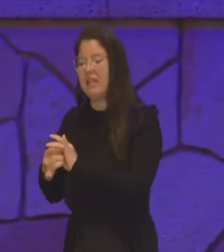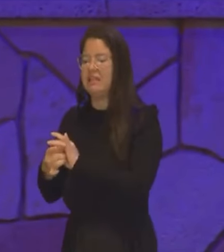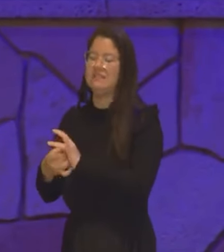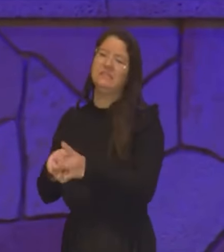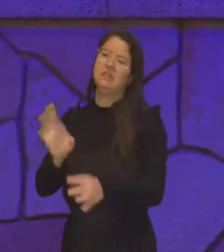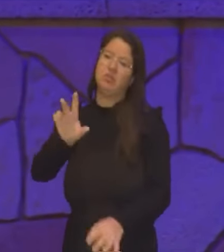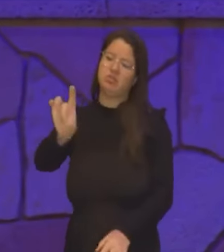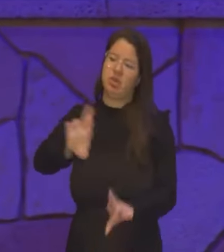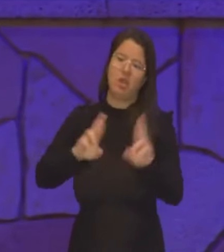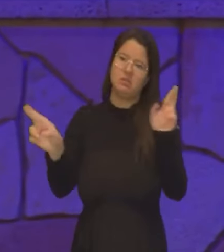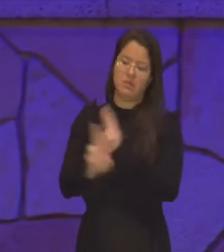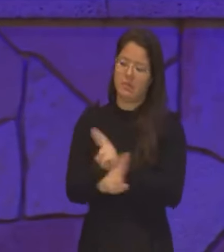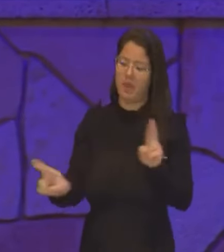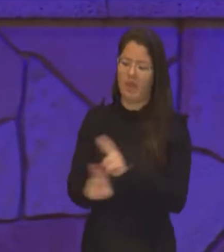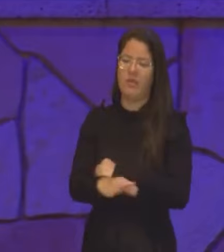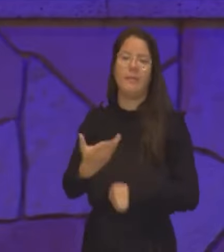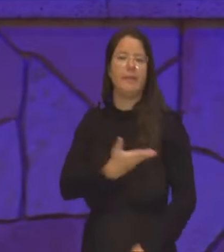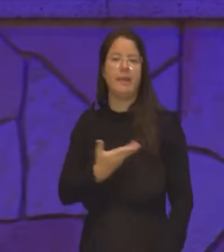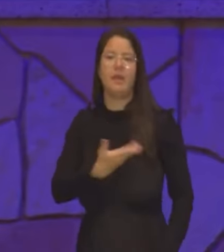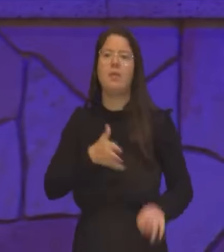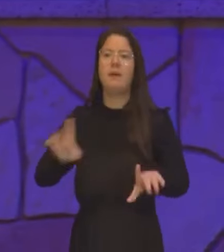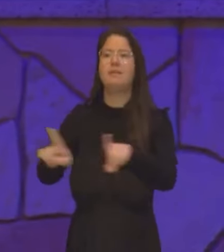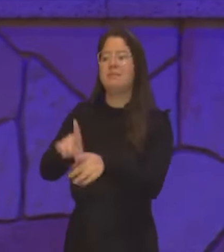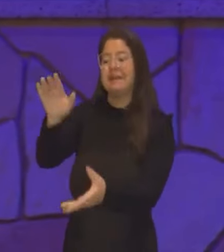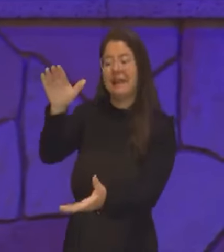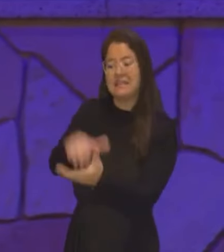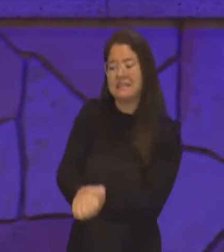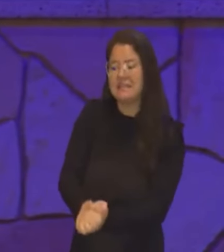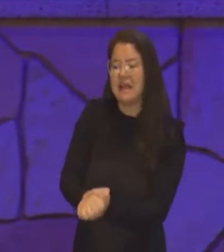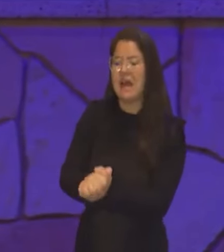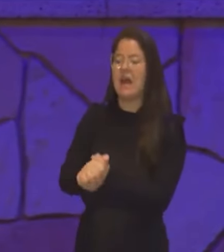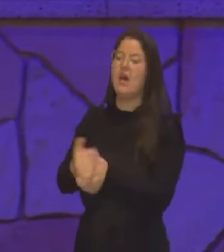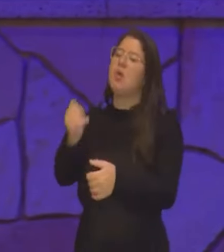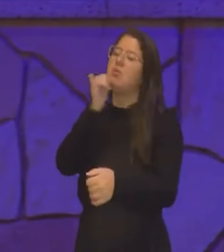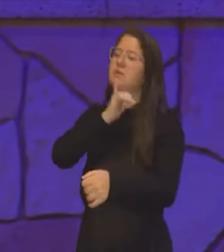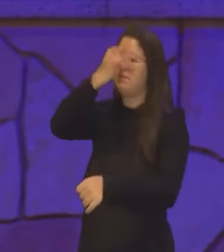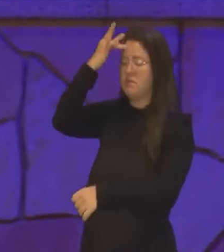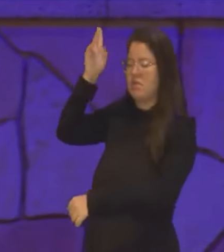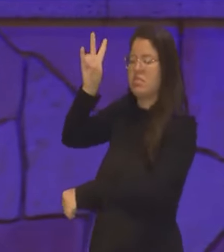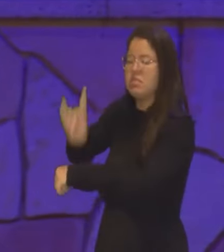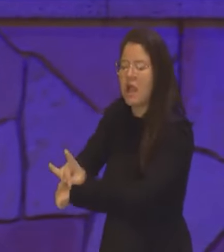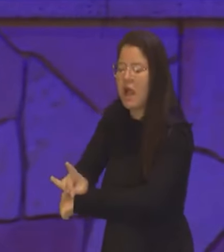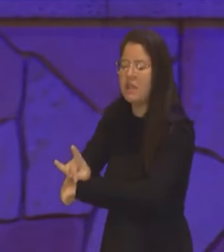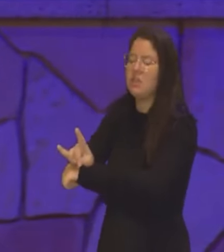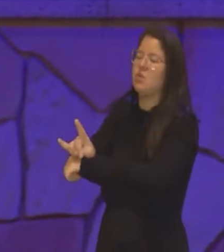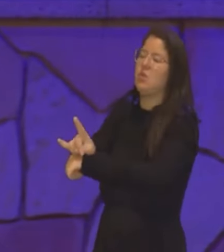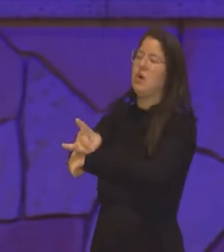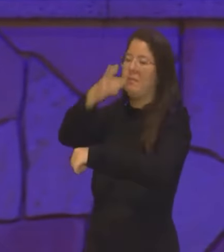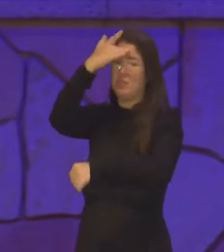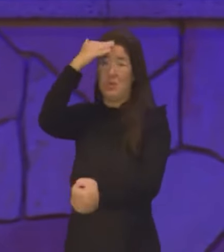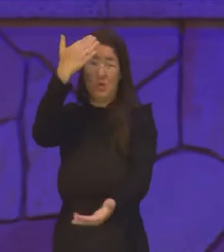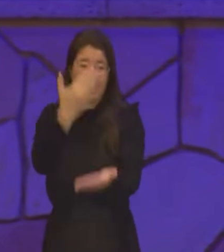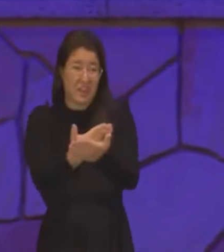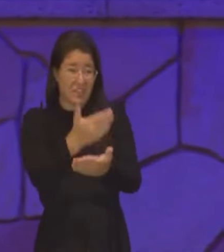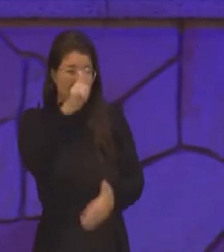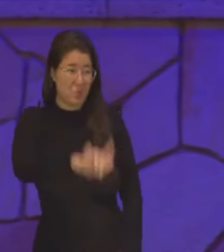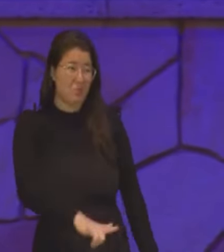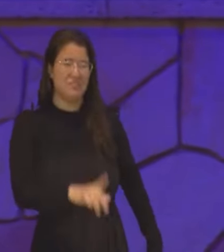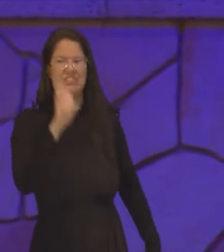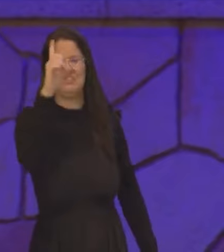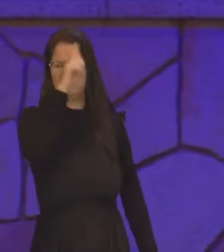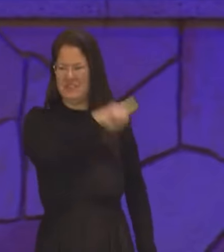nos relacionamentos entre amigos, mas um casal onde houve infidelidade, como é difícil,